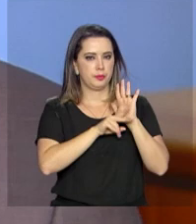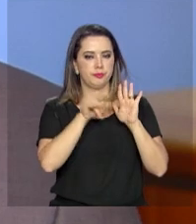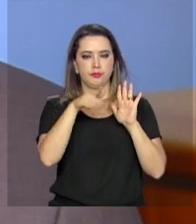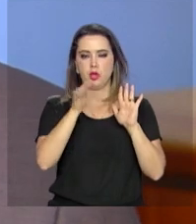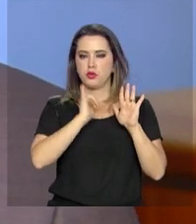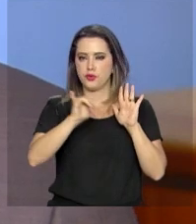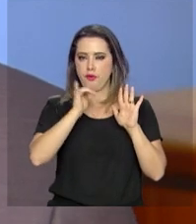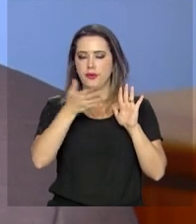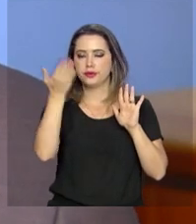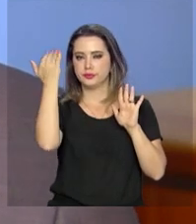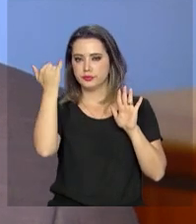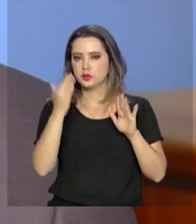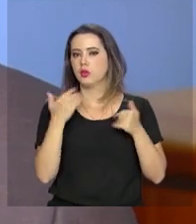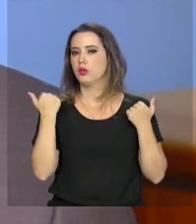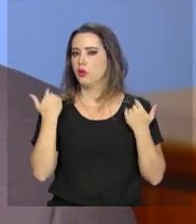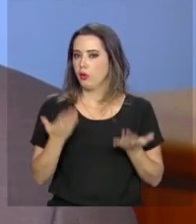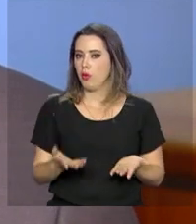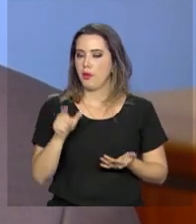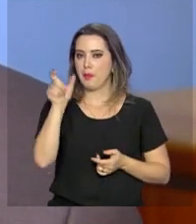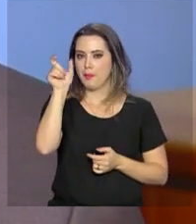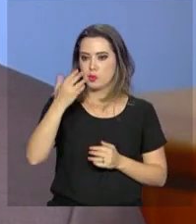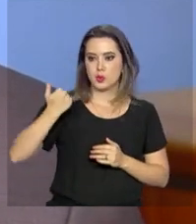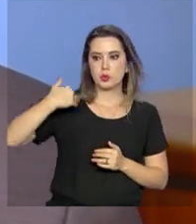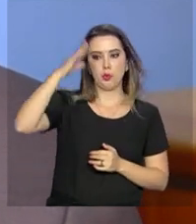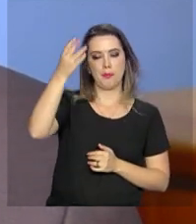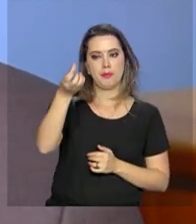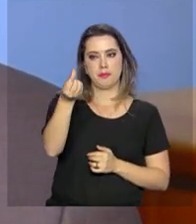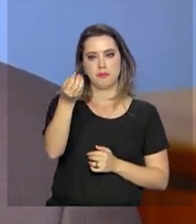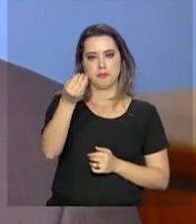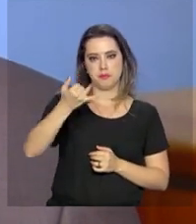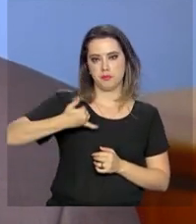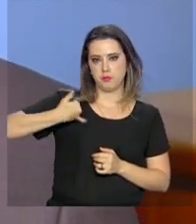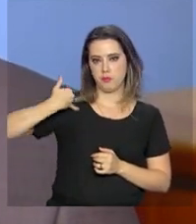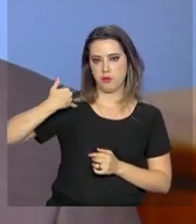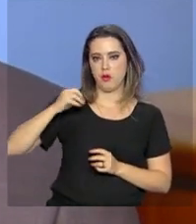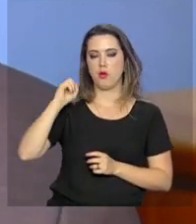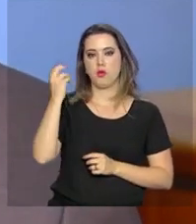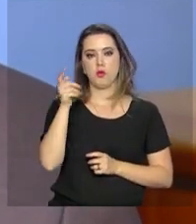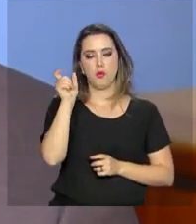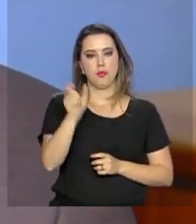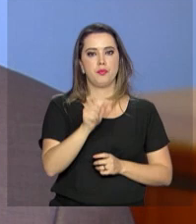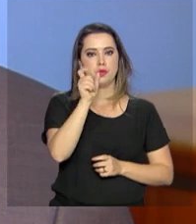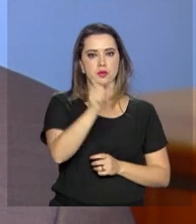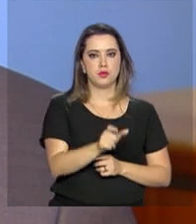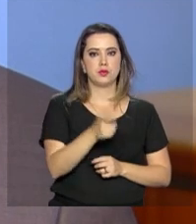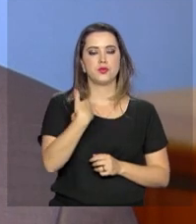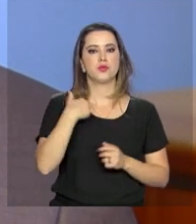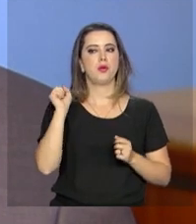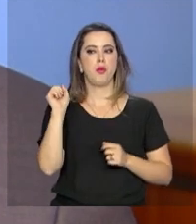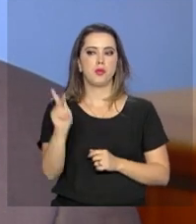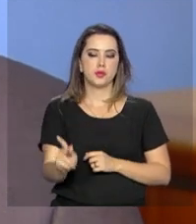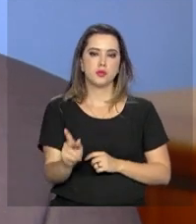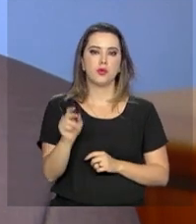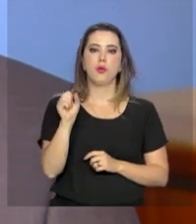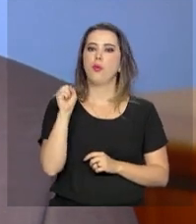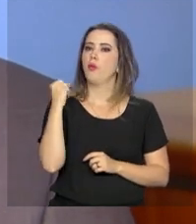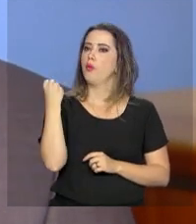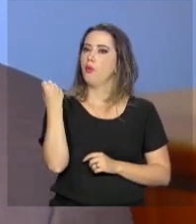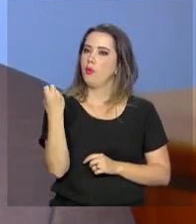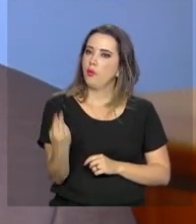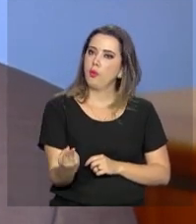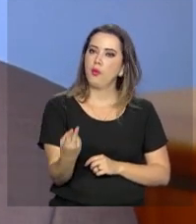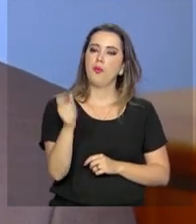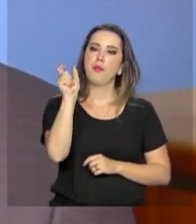jajá mais antigas ou seja as pessoas com mais 60 anos as pessoas que entraram em uma situação de aposentadoria ou então